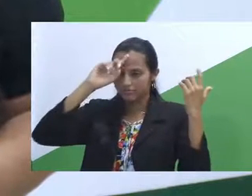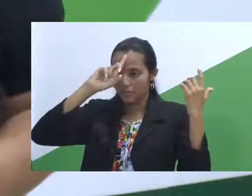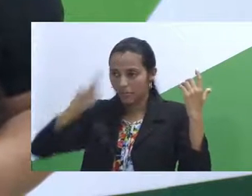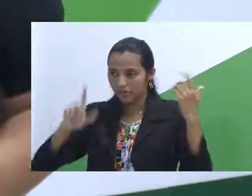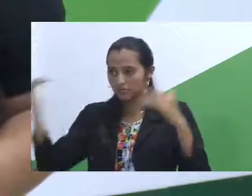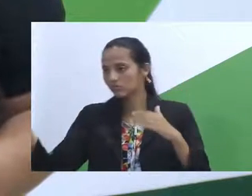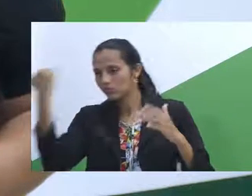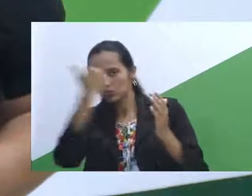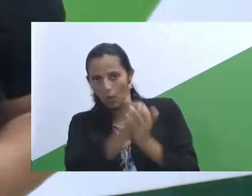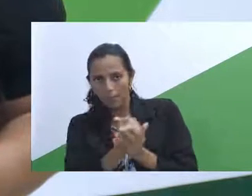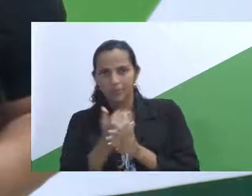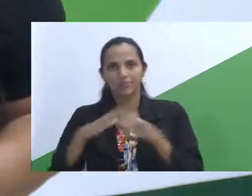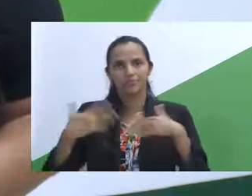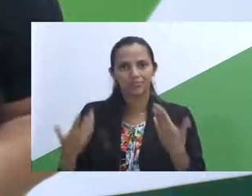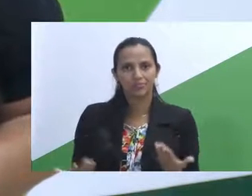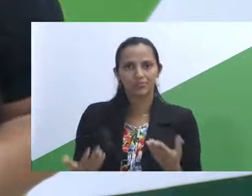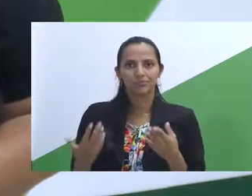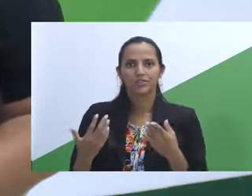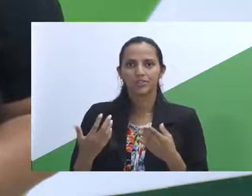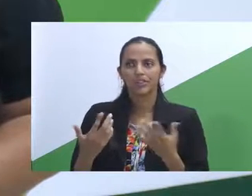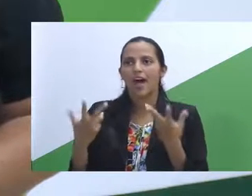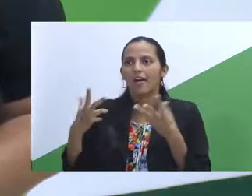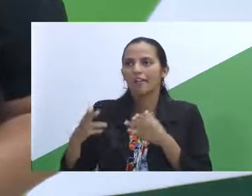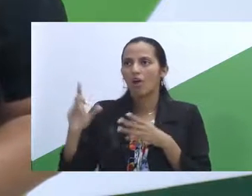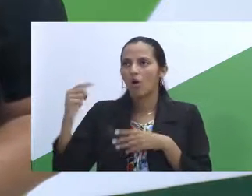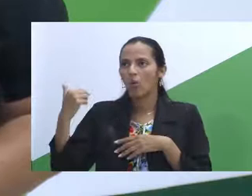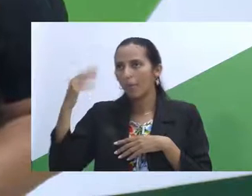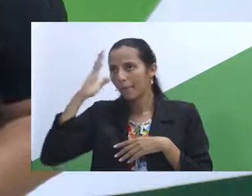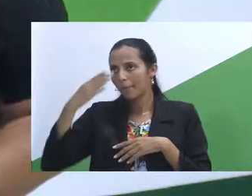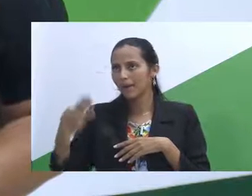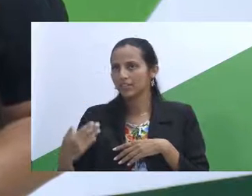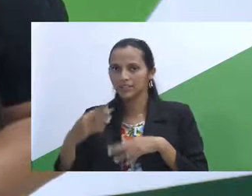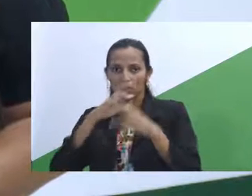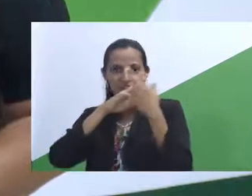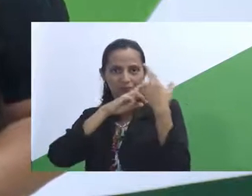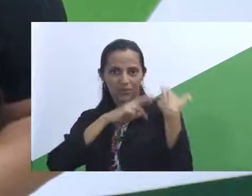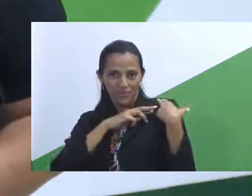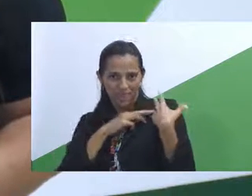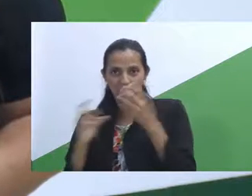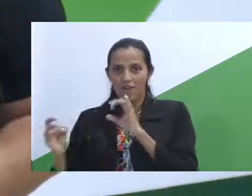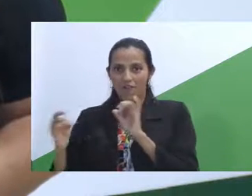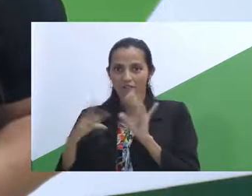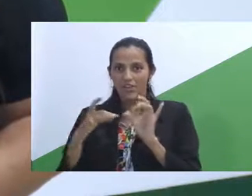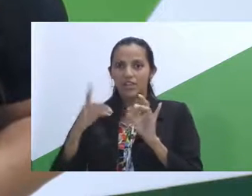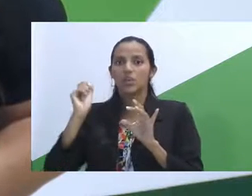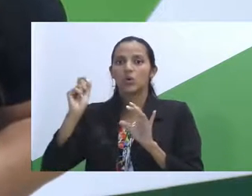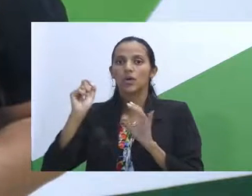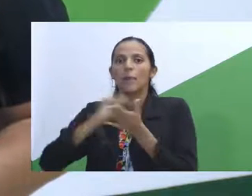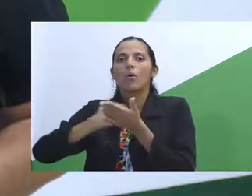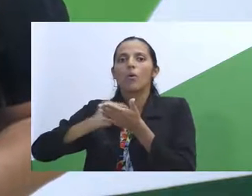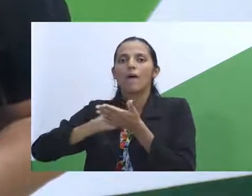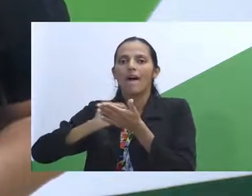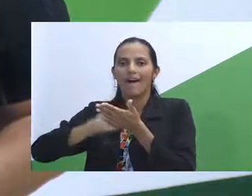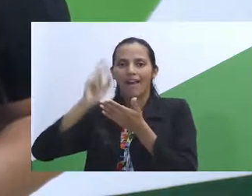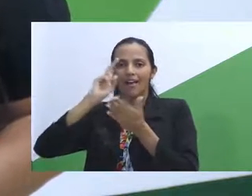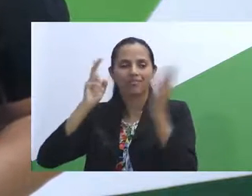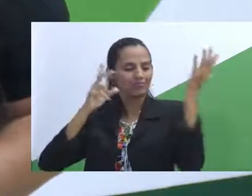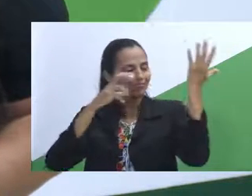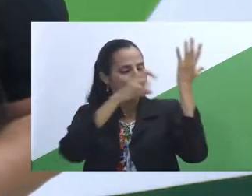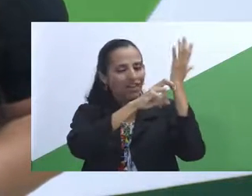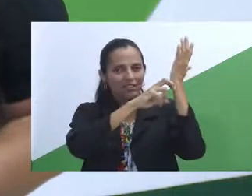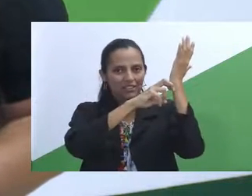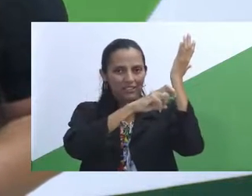Primeiro, a gente vai ser o grande fornecedor, então, aí, de borracha, que era matéria-prima, também, aí, né,